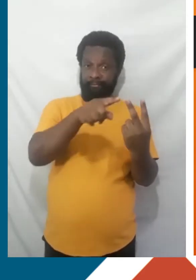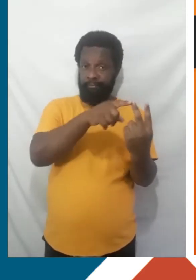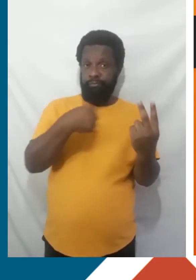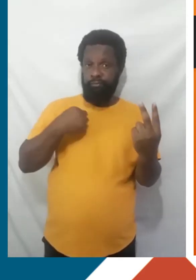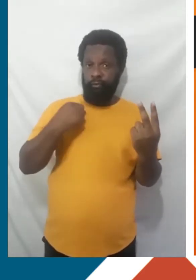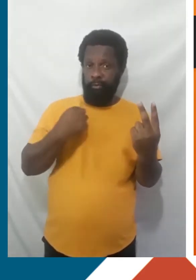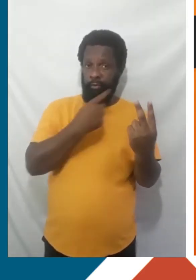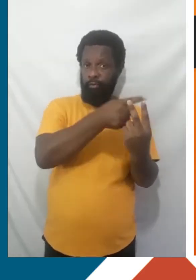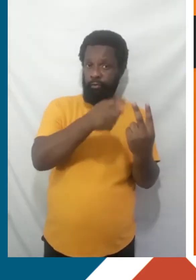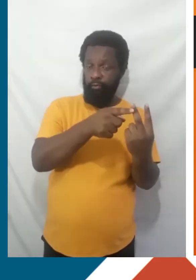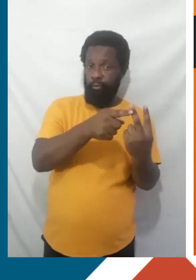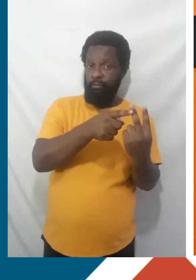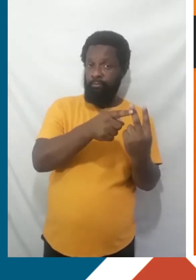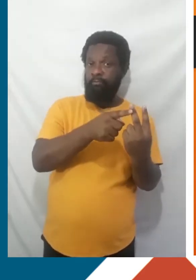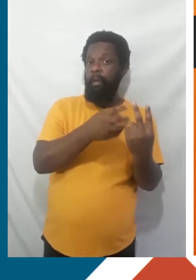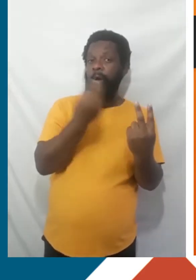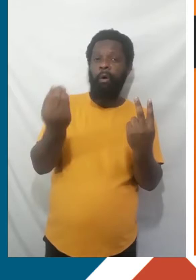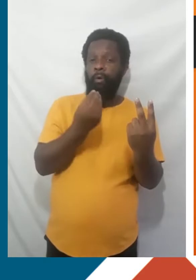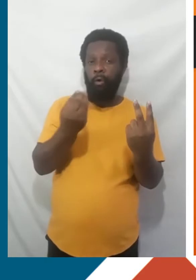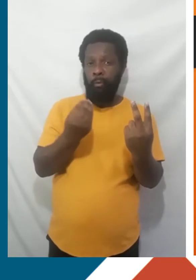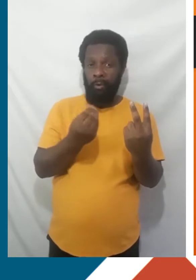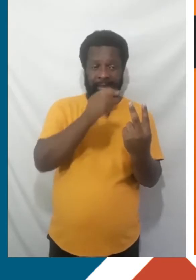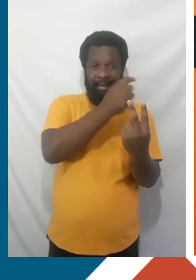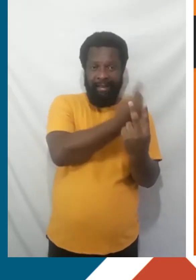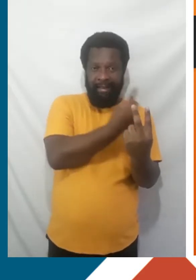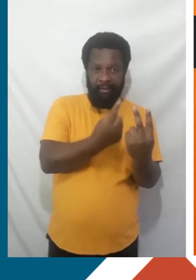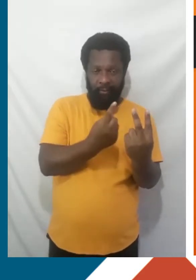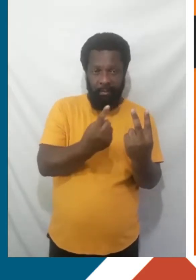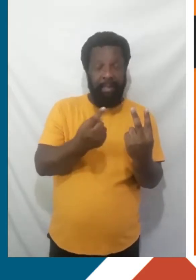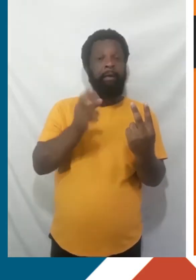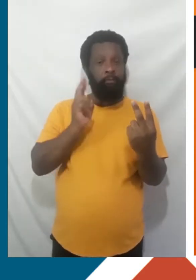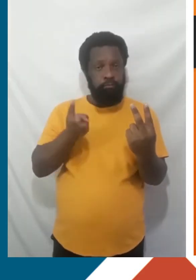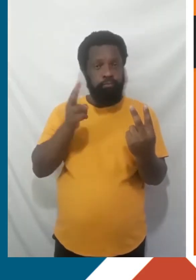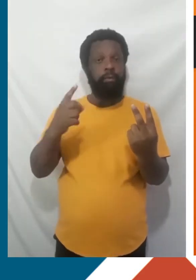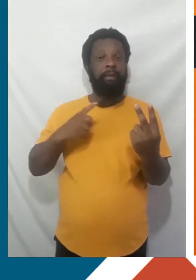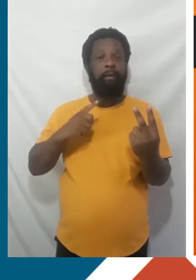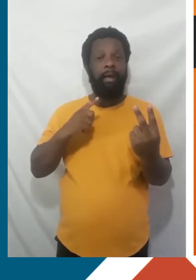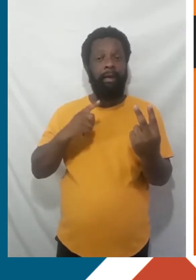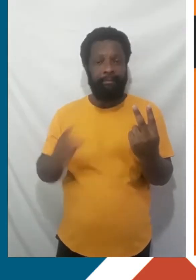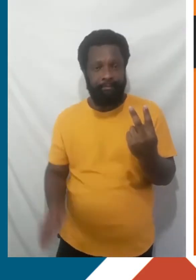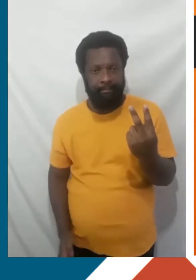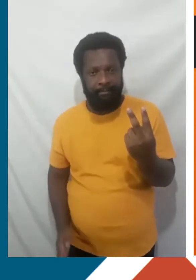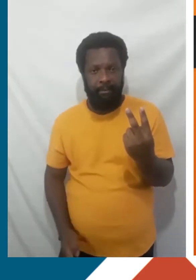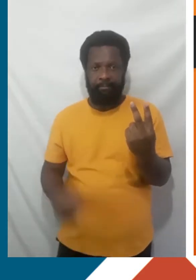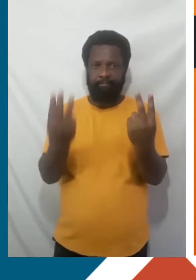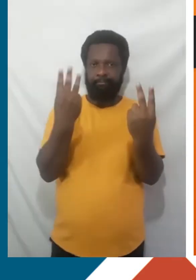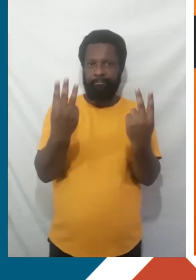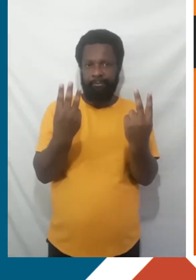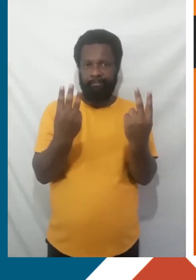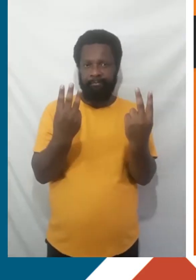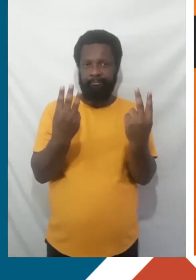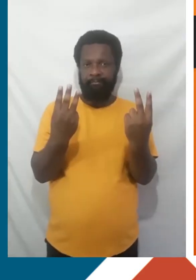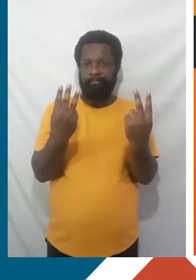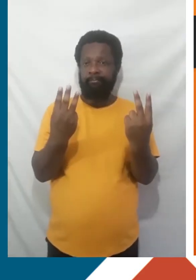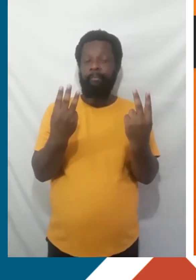possibilidades de camisas aqui. O que aconteceria? Para cada uma das camisas ele continuaria tendo o quê? 3